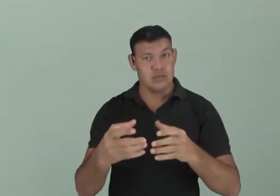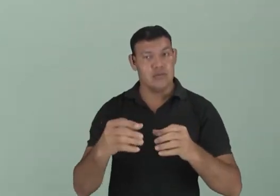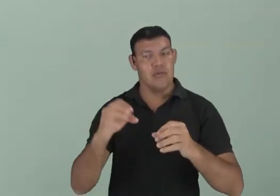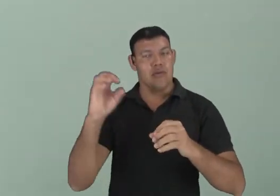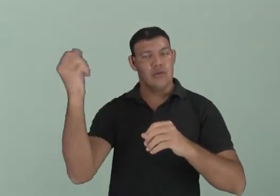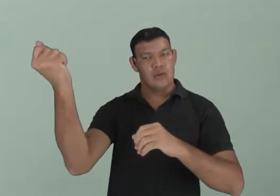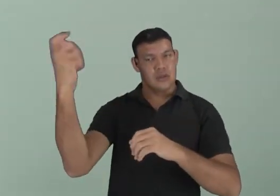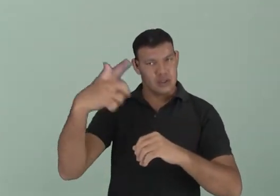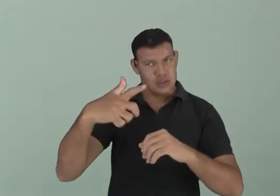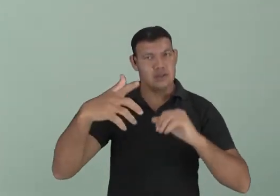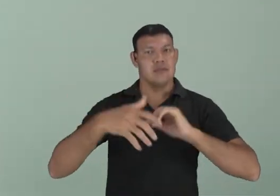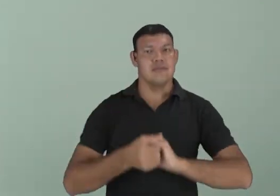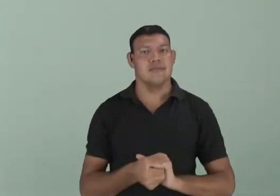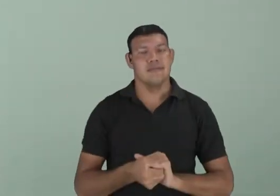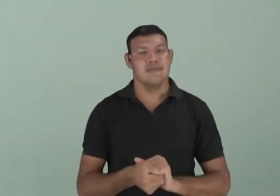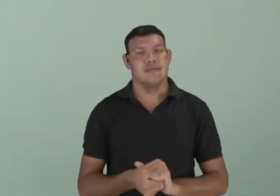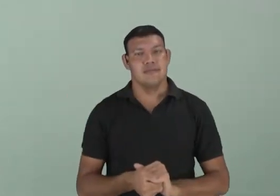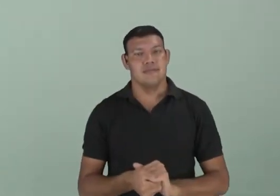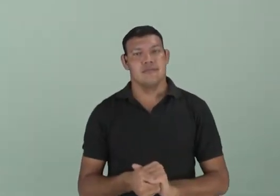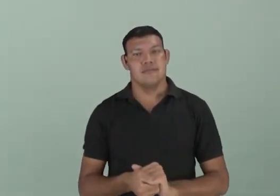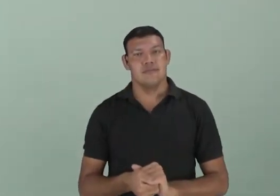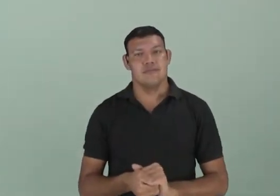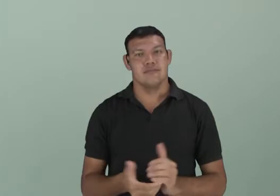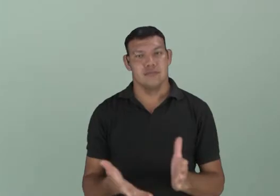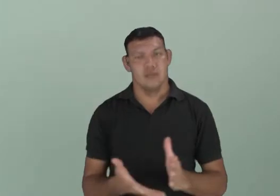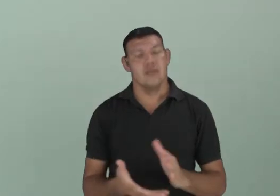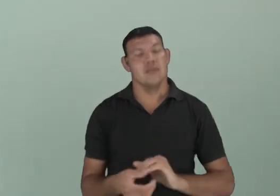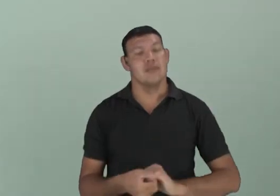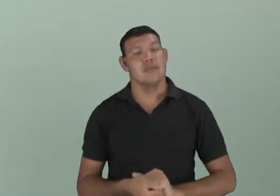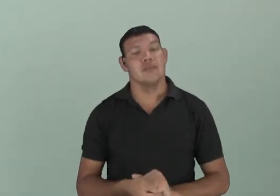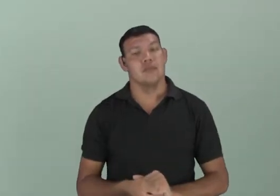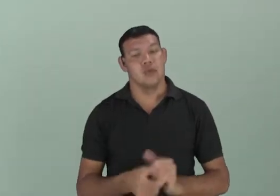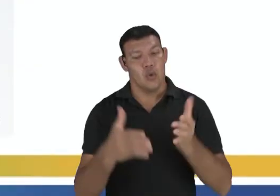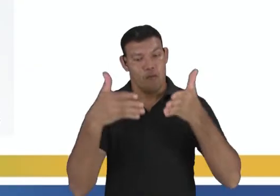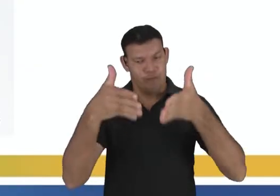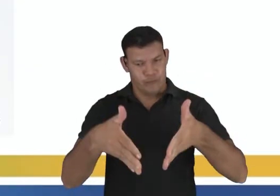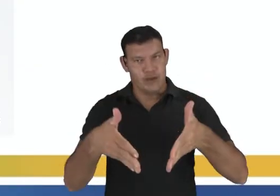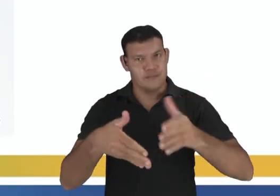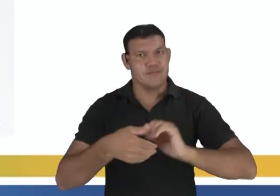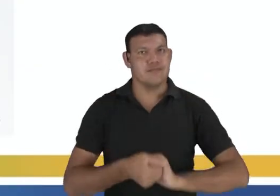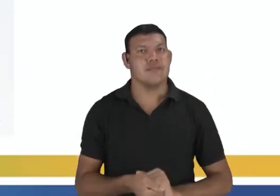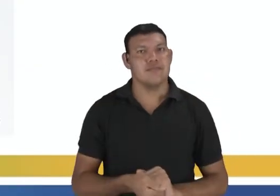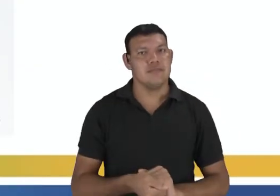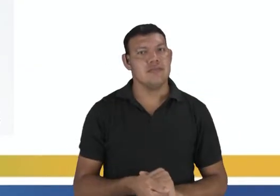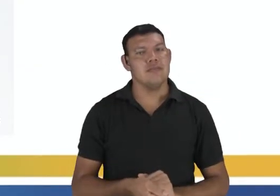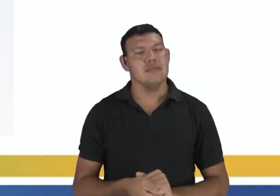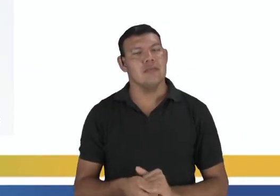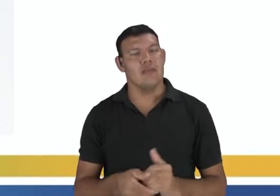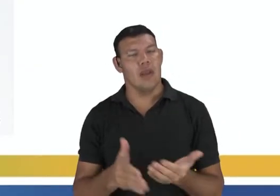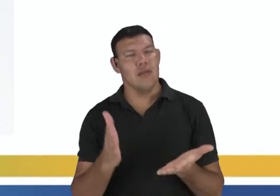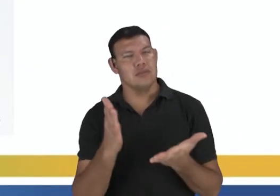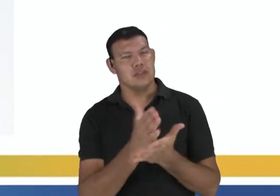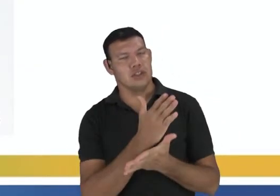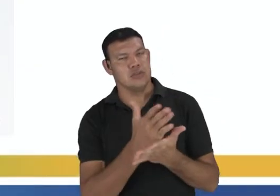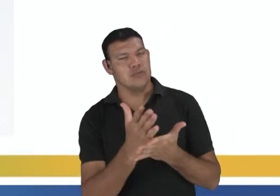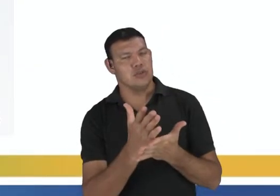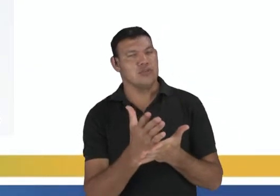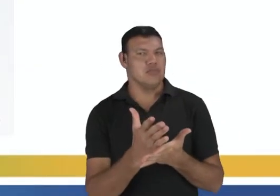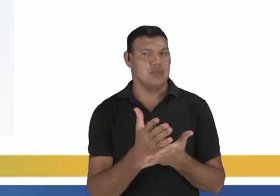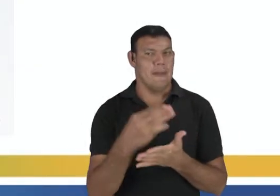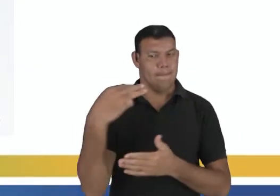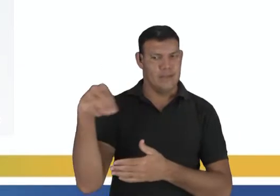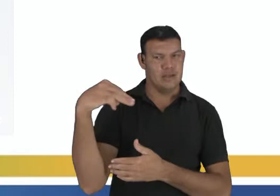eles utilizavam como se fosse no centro ou não do próprio universo mesmo. E ele trouxe artefatos matemáticos, já tinham